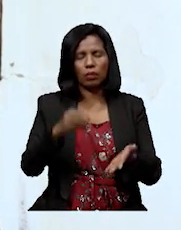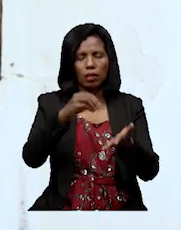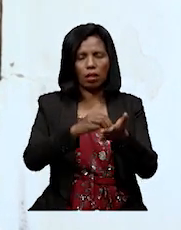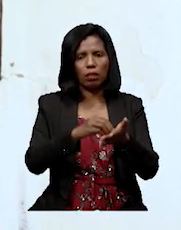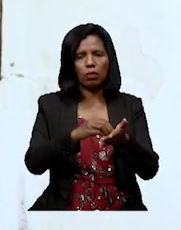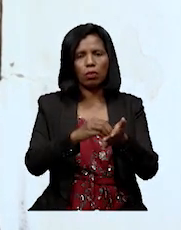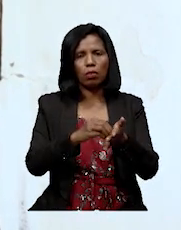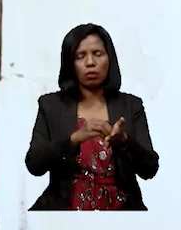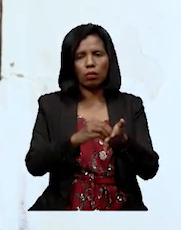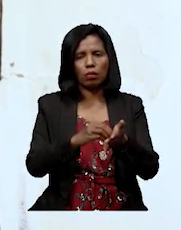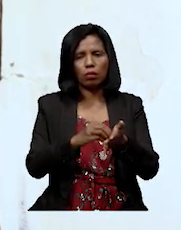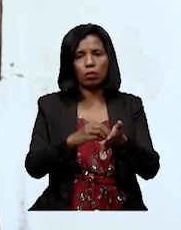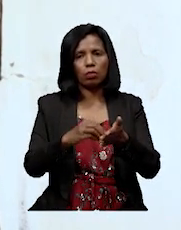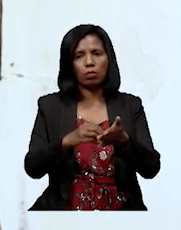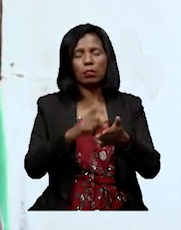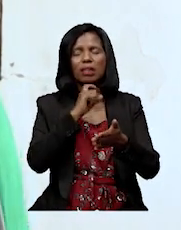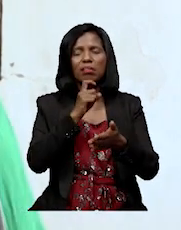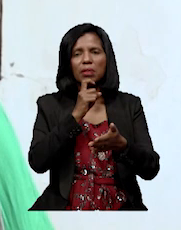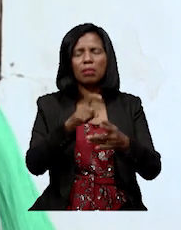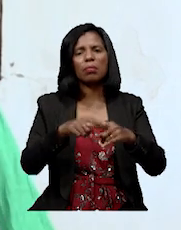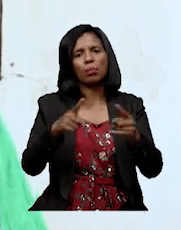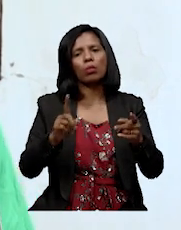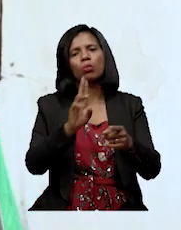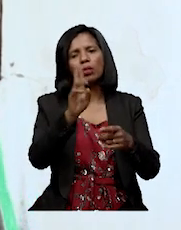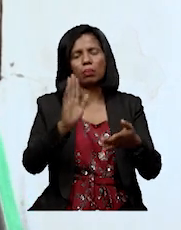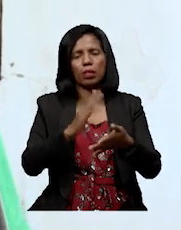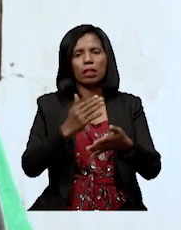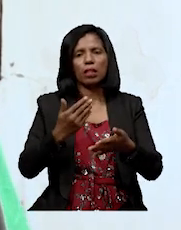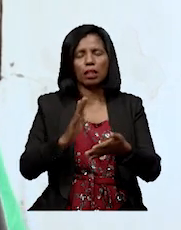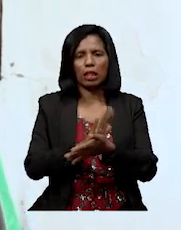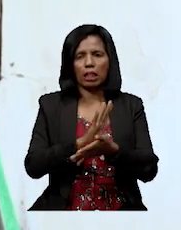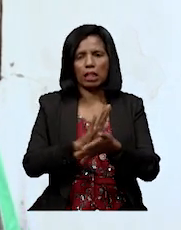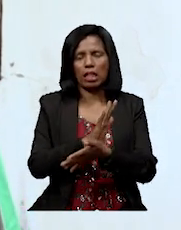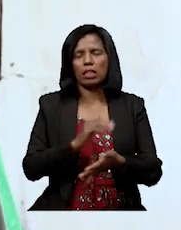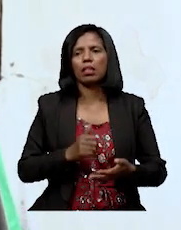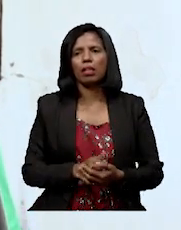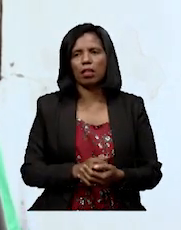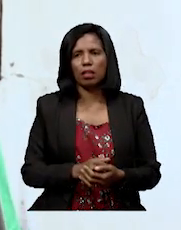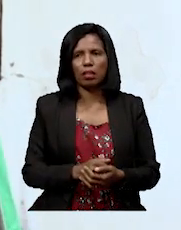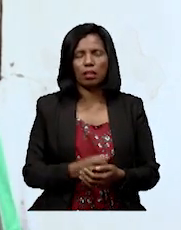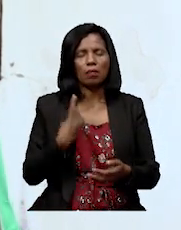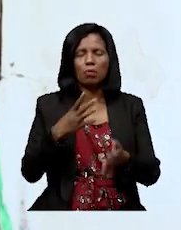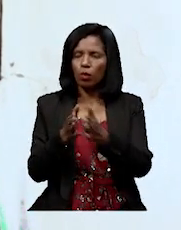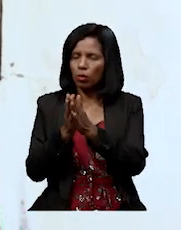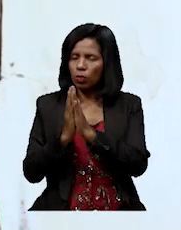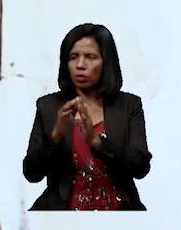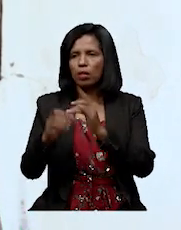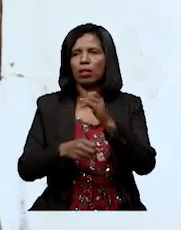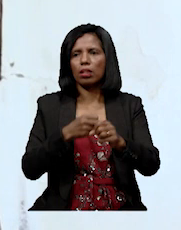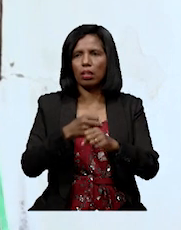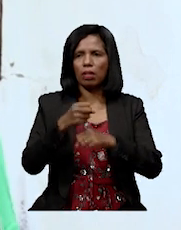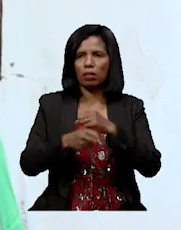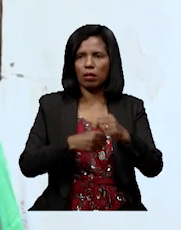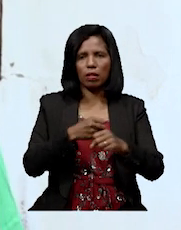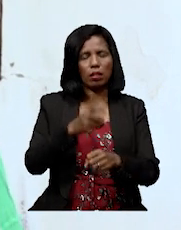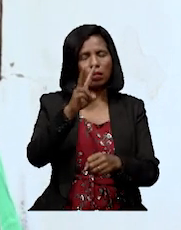kita fo itni saida razang bamu sir saida apa tamba plat ama izi jeret mus tinan batin motor bat atau batin